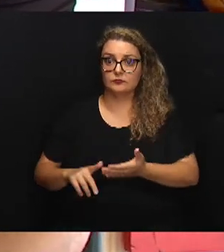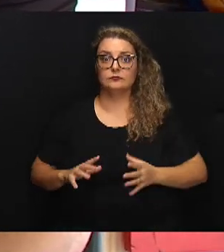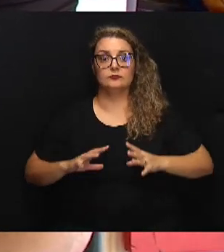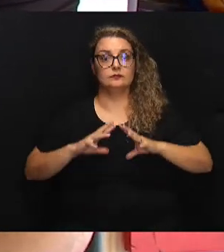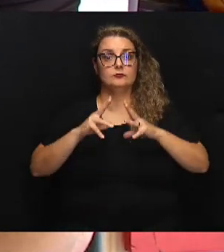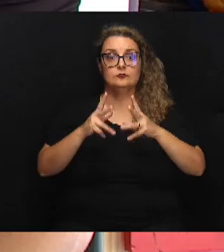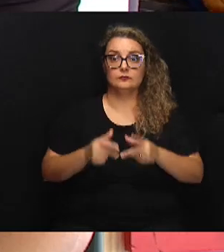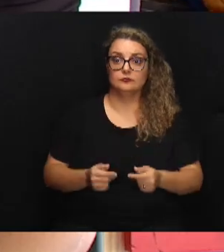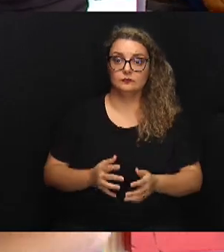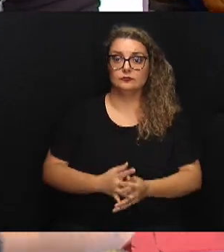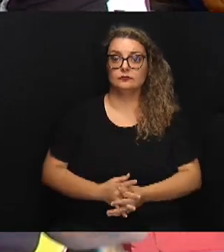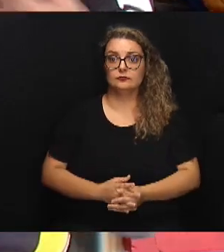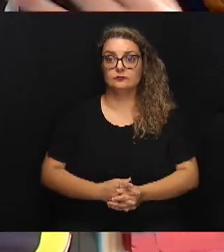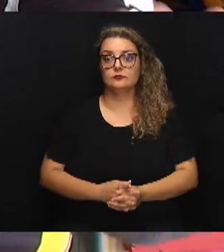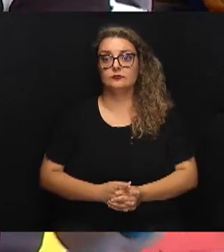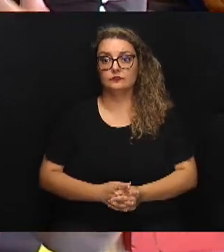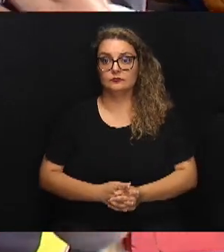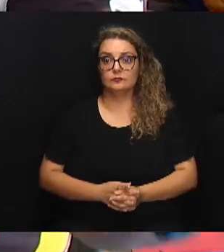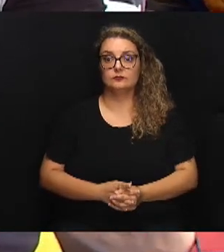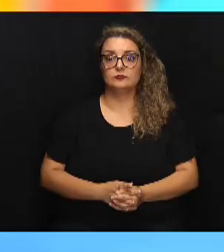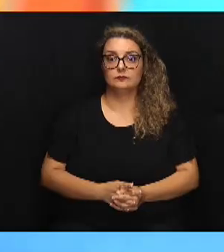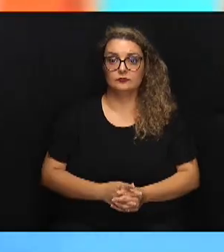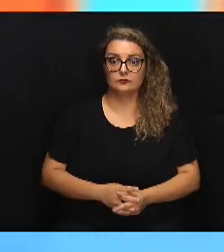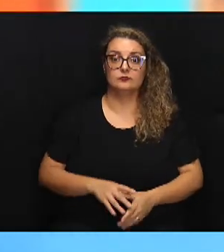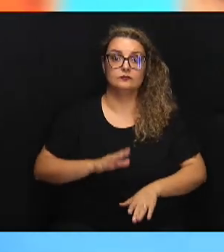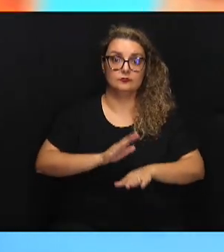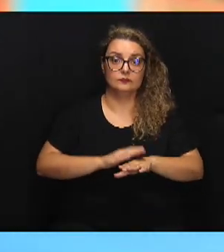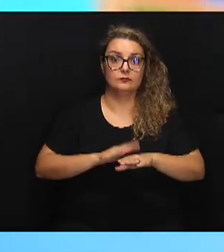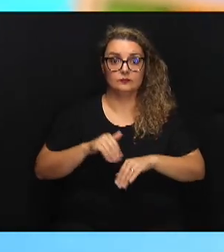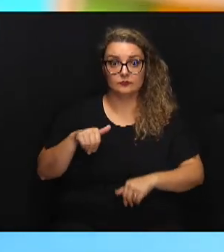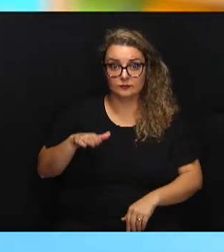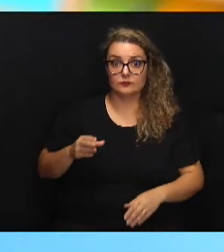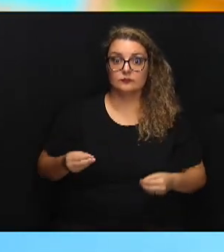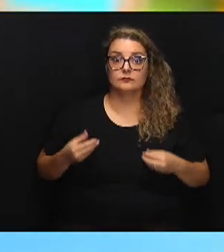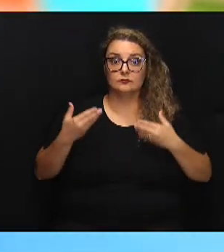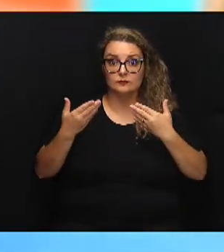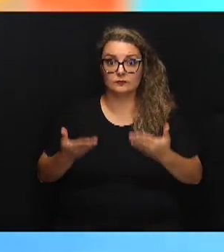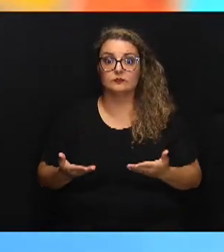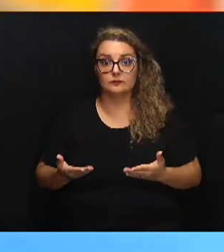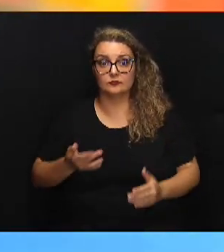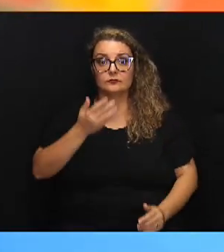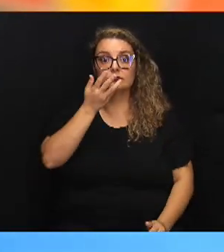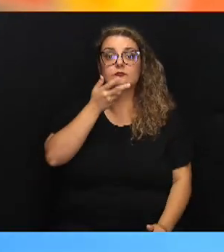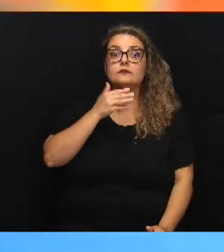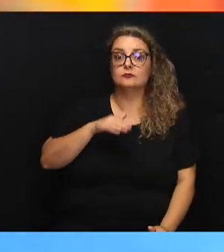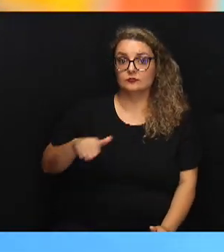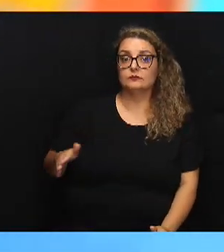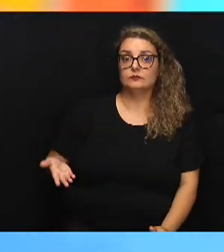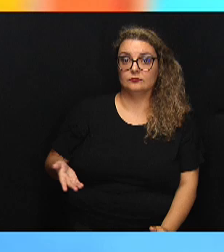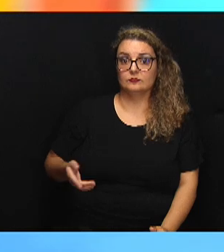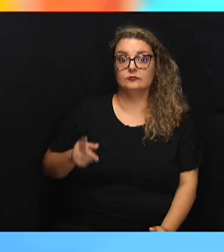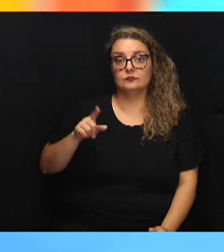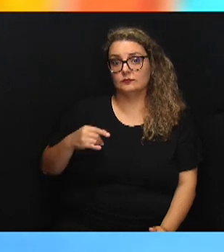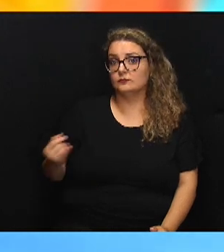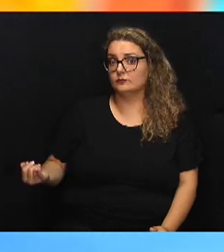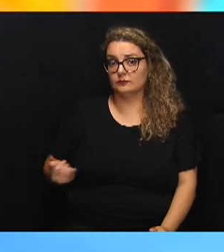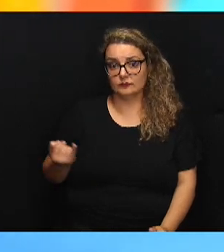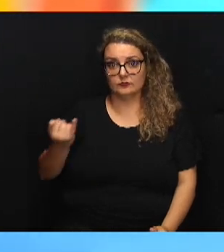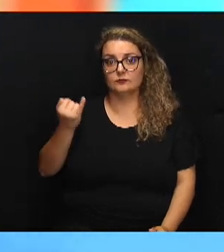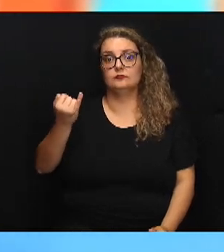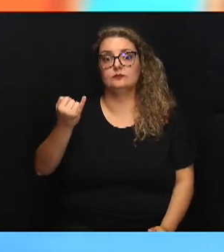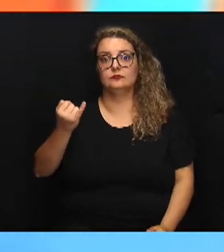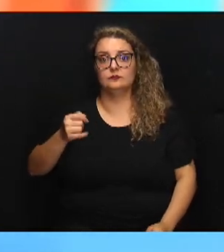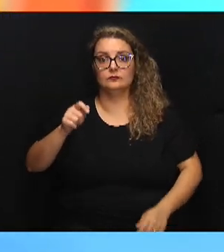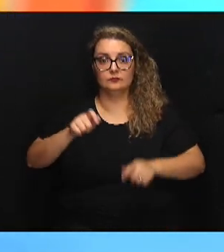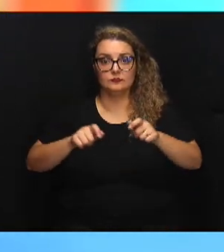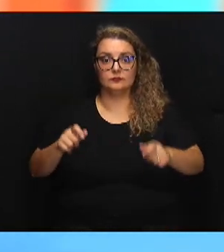parte de atividades extras que são fornecidas para essas crianças. Então é imprescindível assim que as pessoas